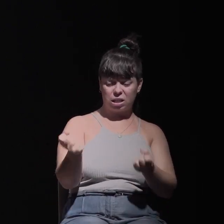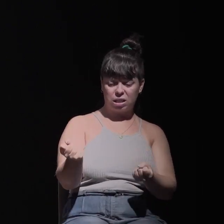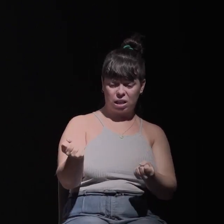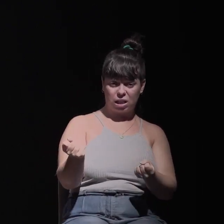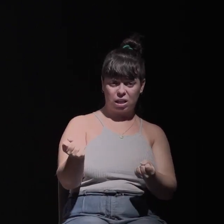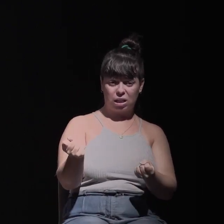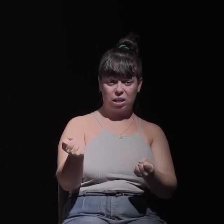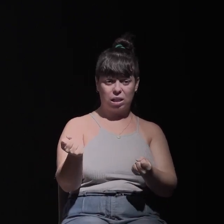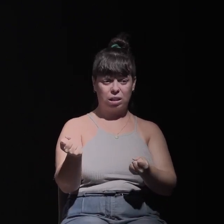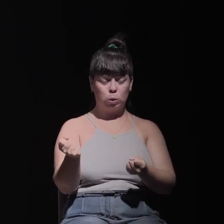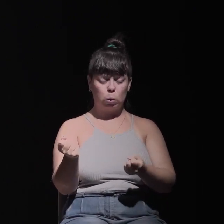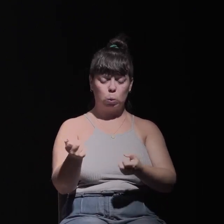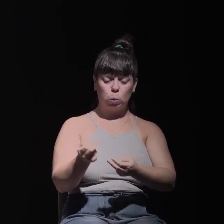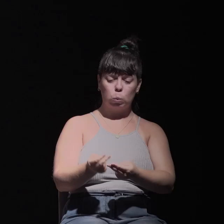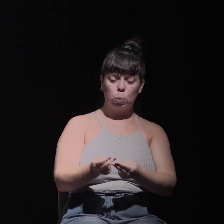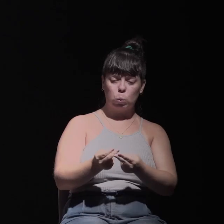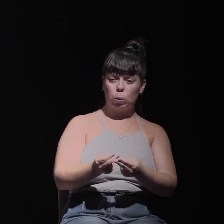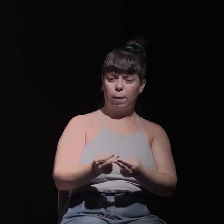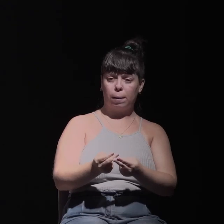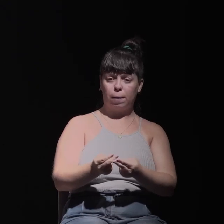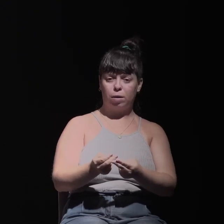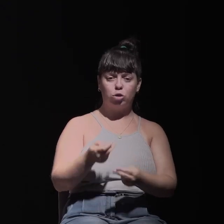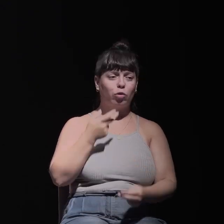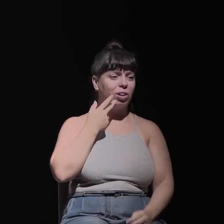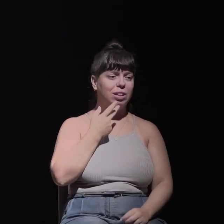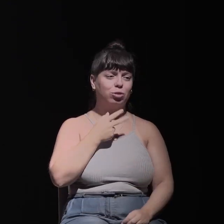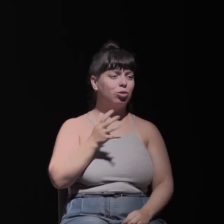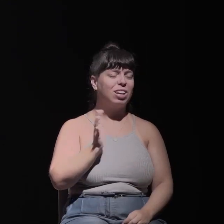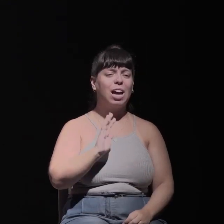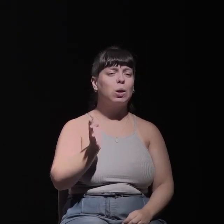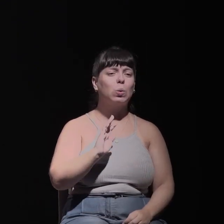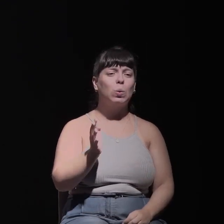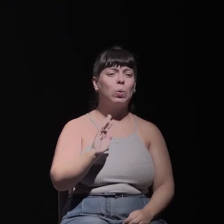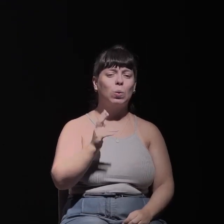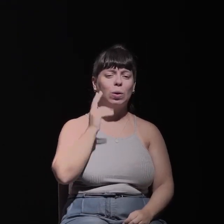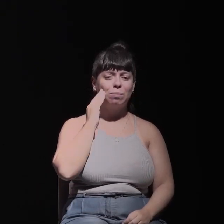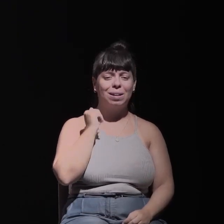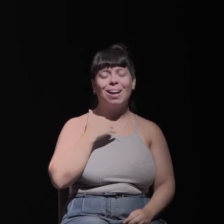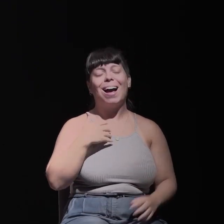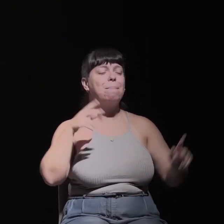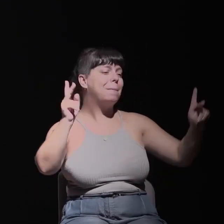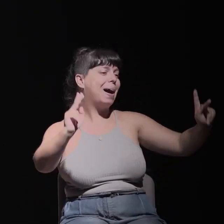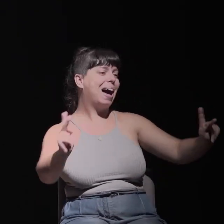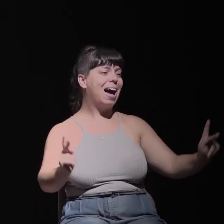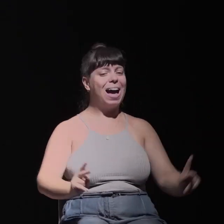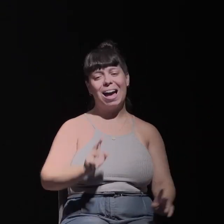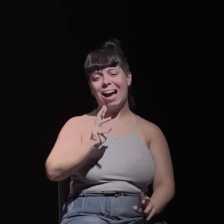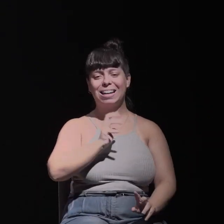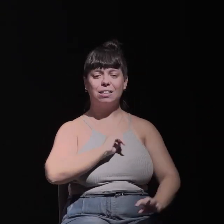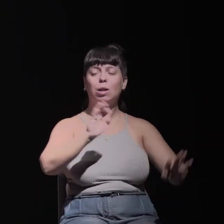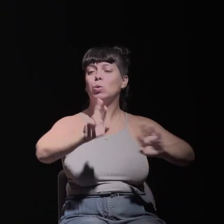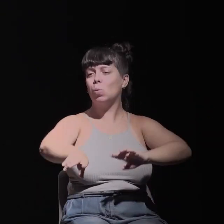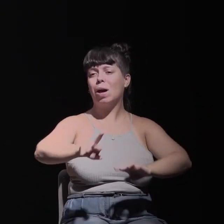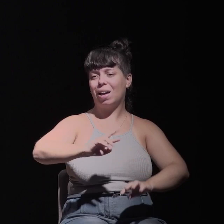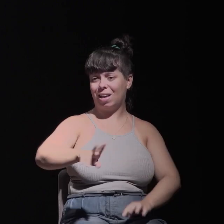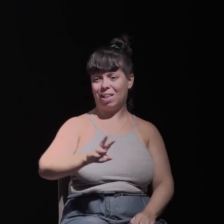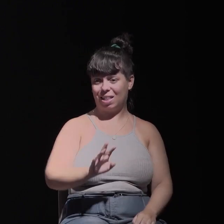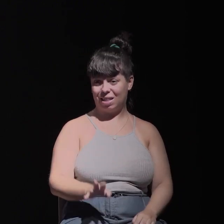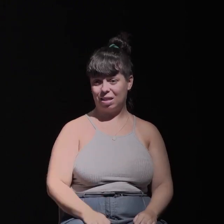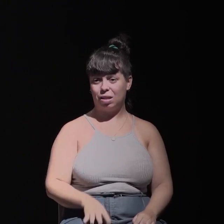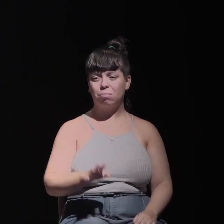posições, 1 milhão de coisas. Não estou querendo passar pano para ninguém, nem fazer a pacifista. Mas a gente